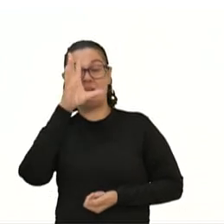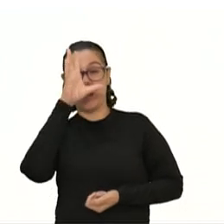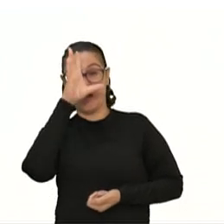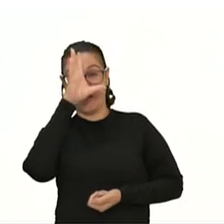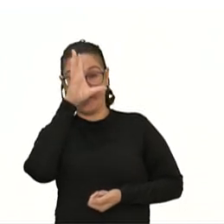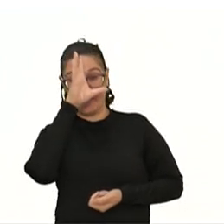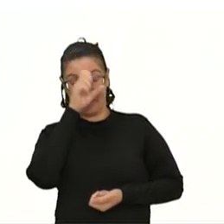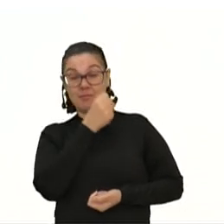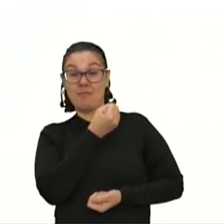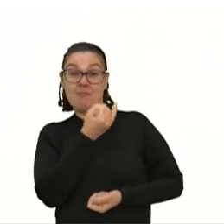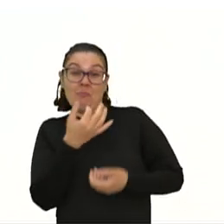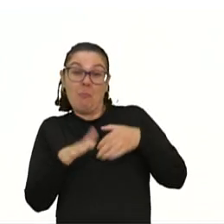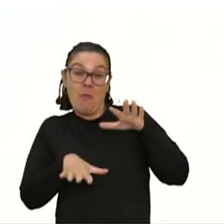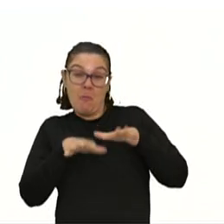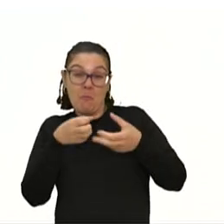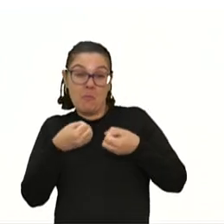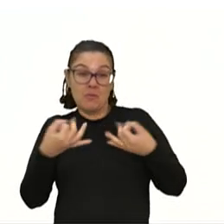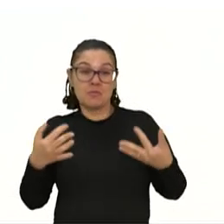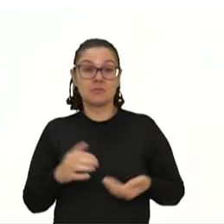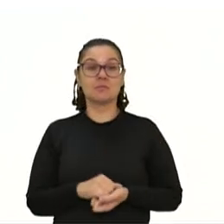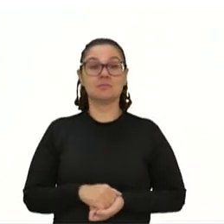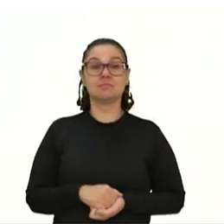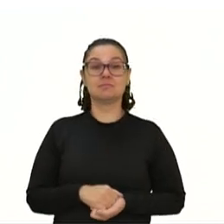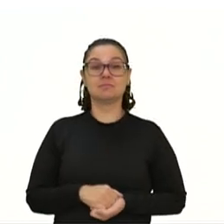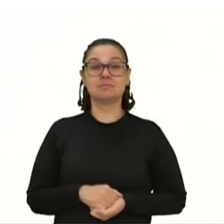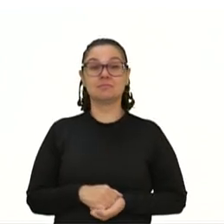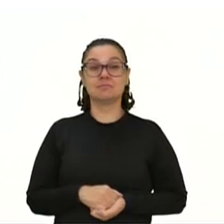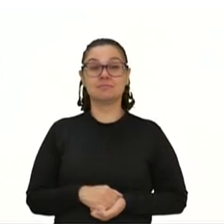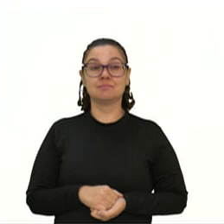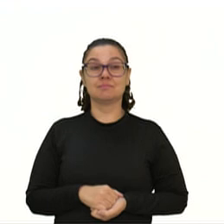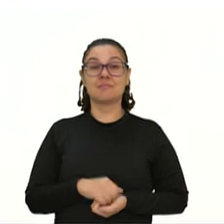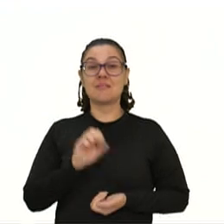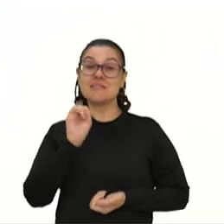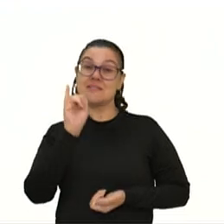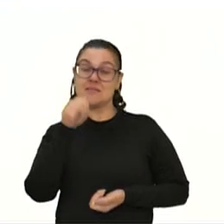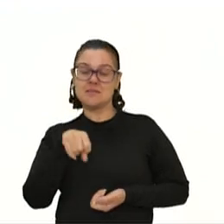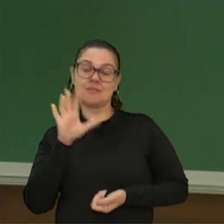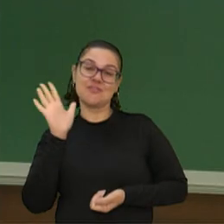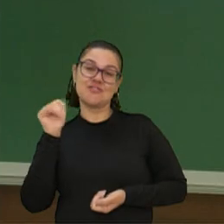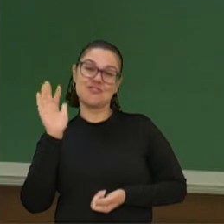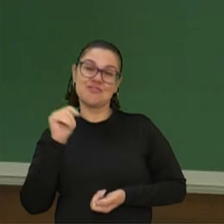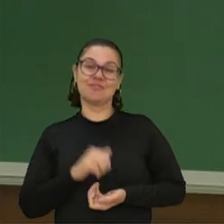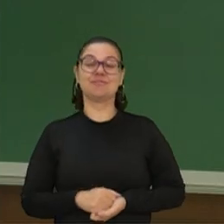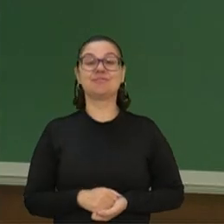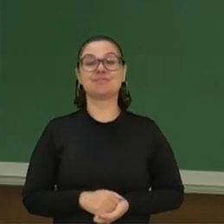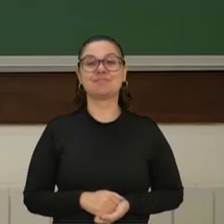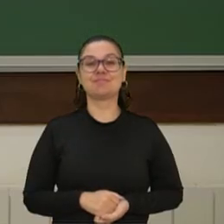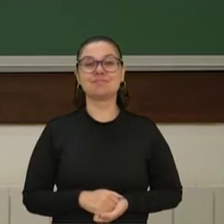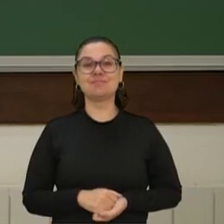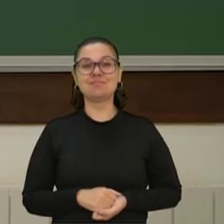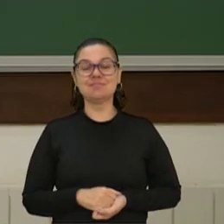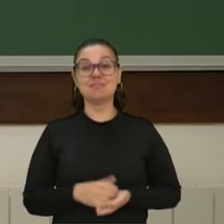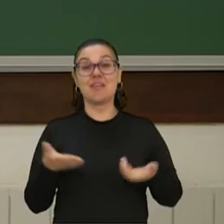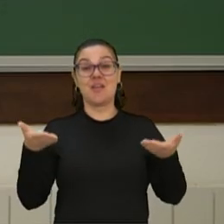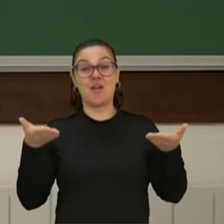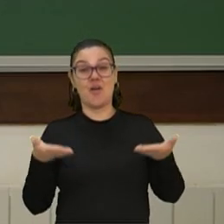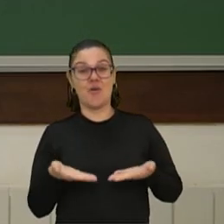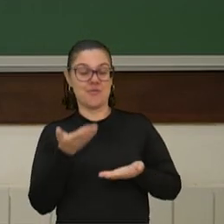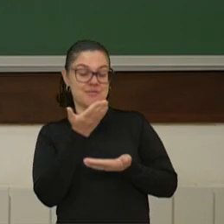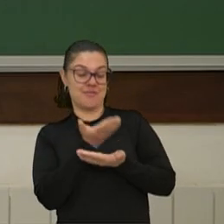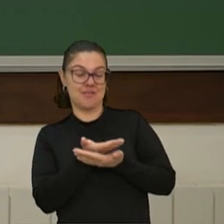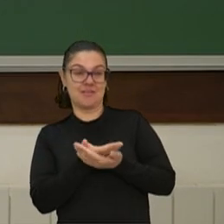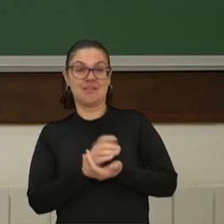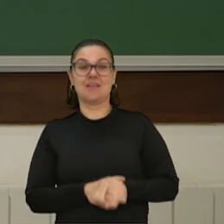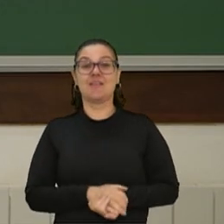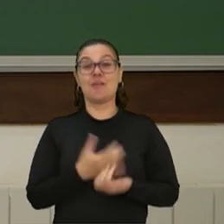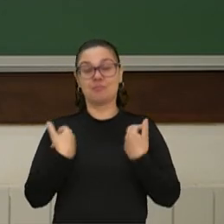coisa? If so, bye bye. Se sim, bye bye. Então, hoje foi essa a nossa